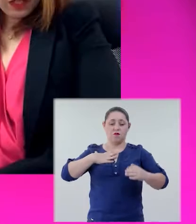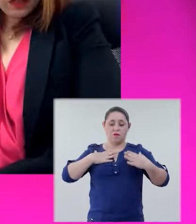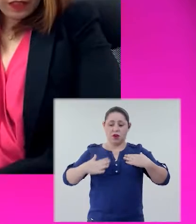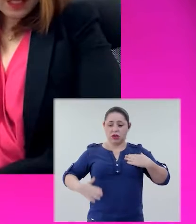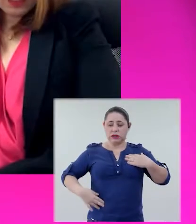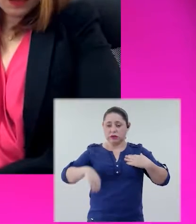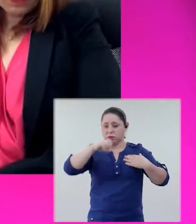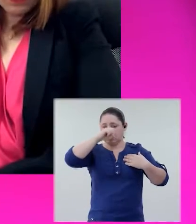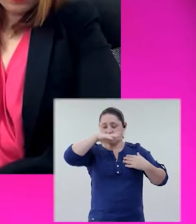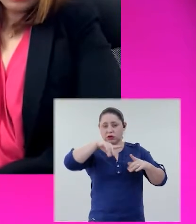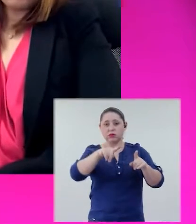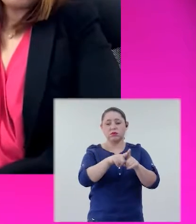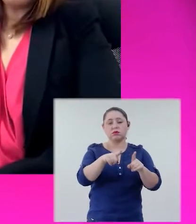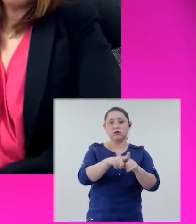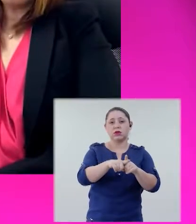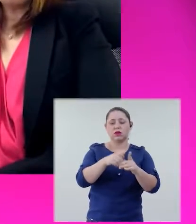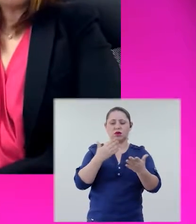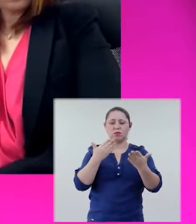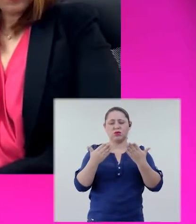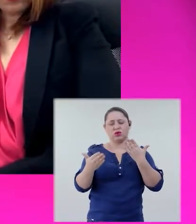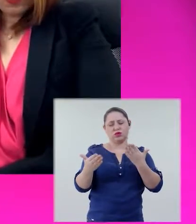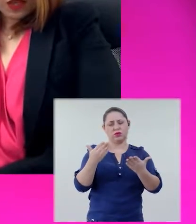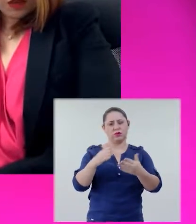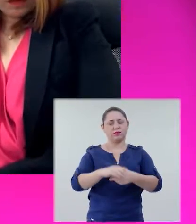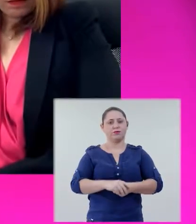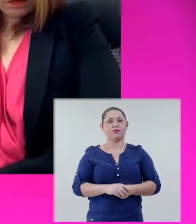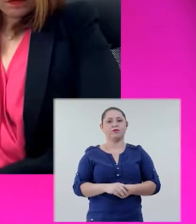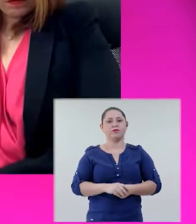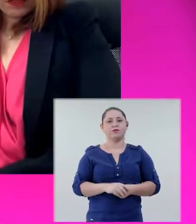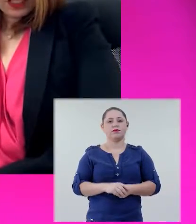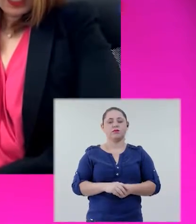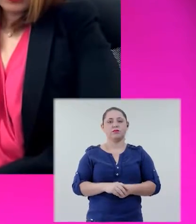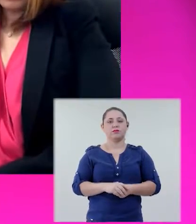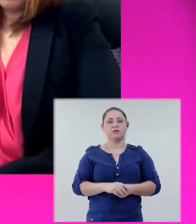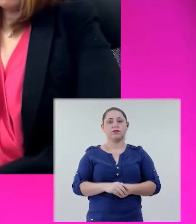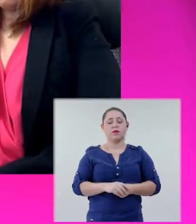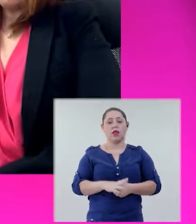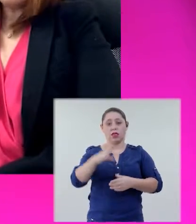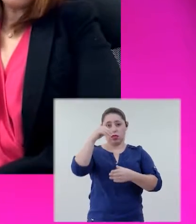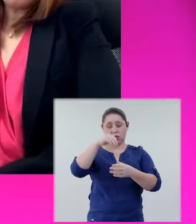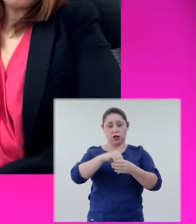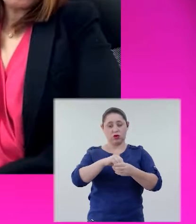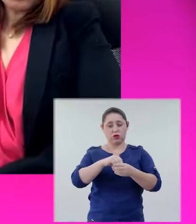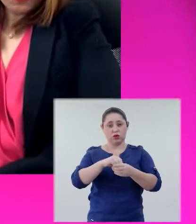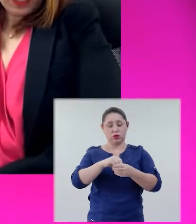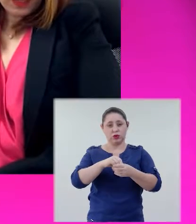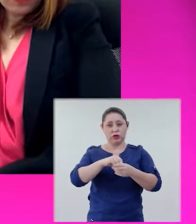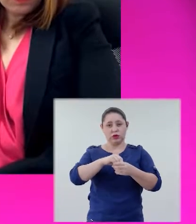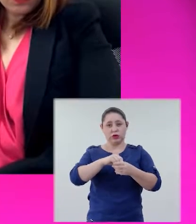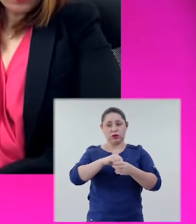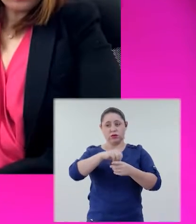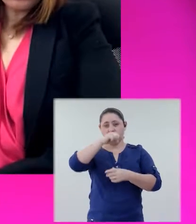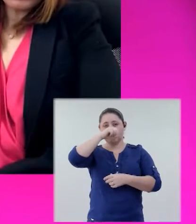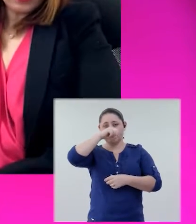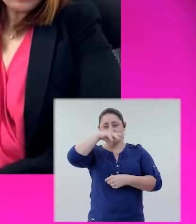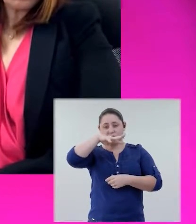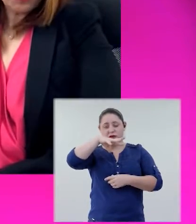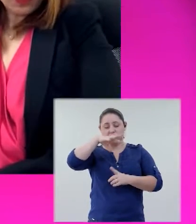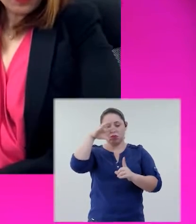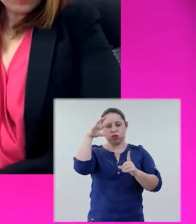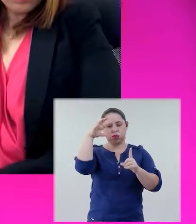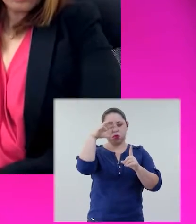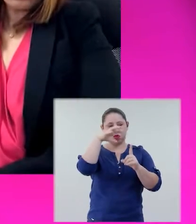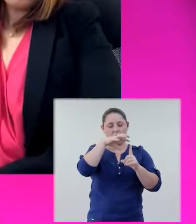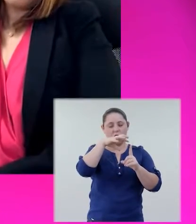abuso físico e nós temos o abuso emocional. E dentro do abuso emocional, o que a gente